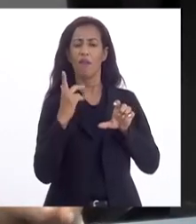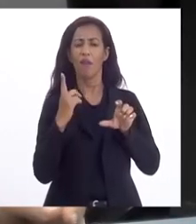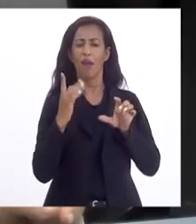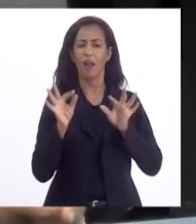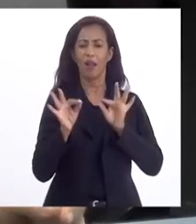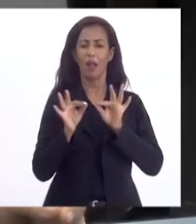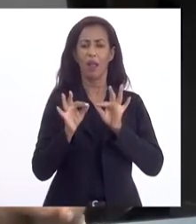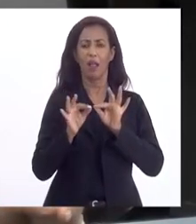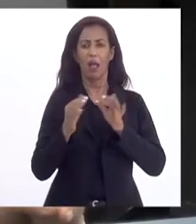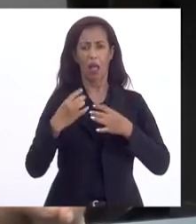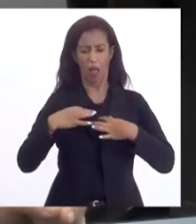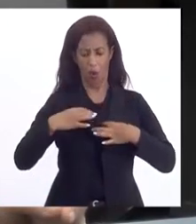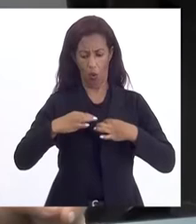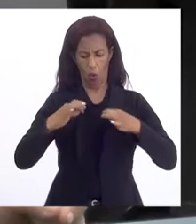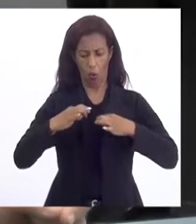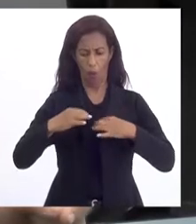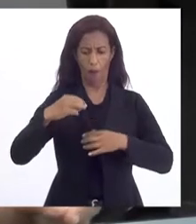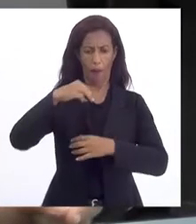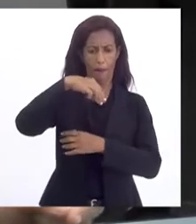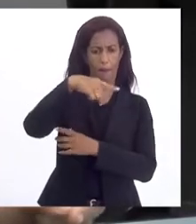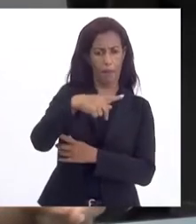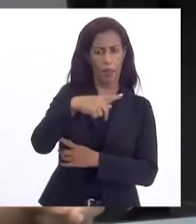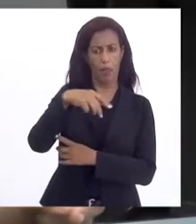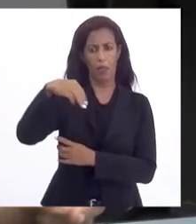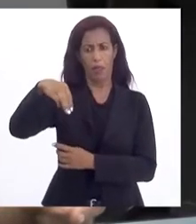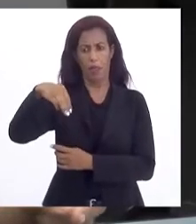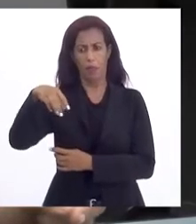etc. Né? Não...